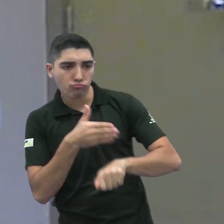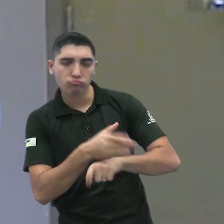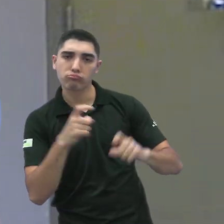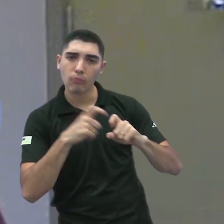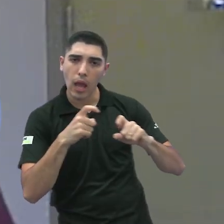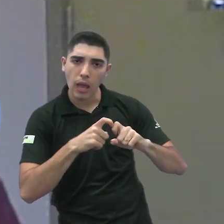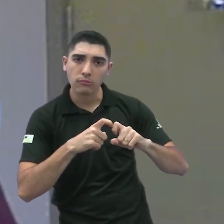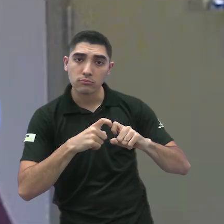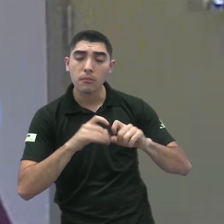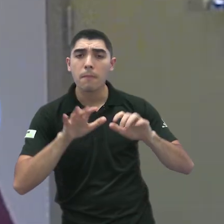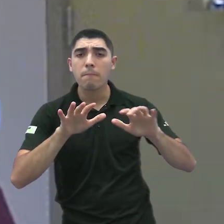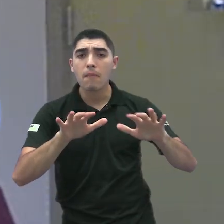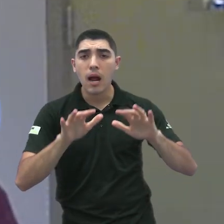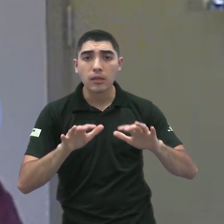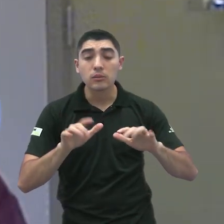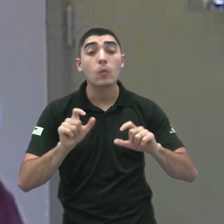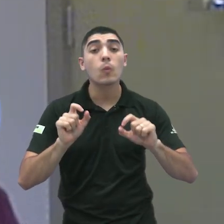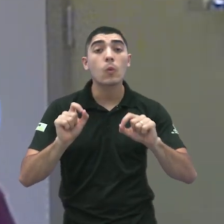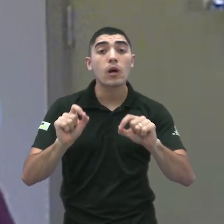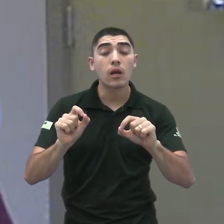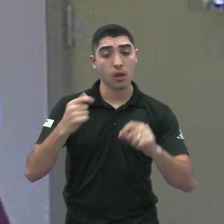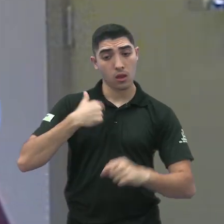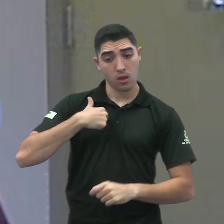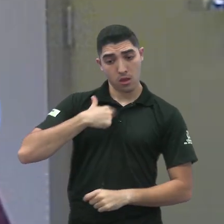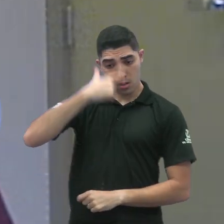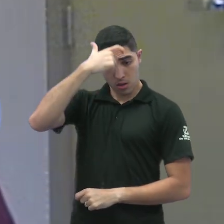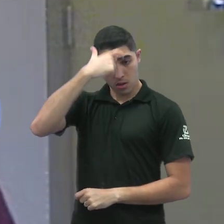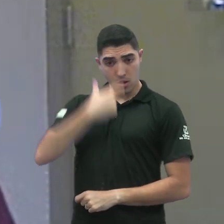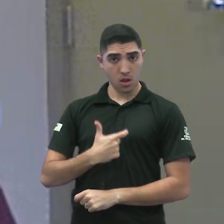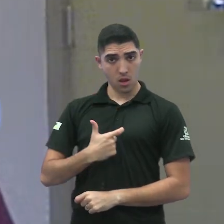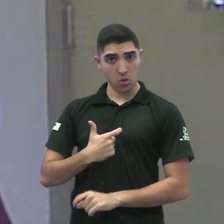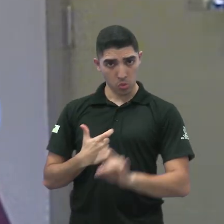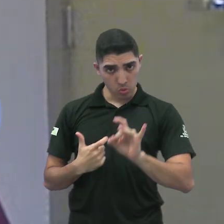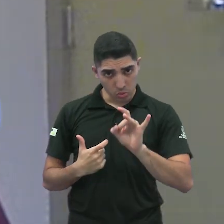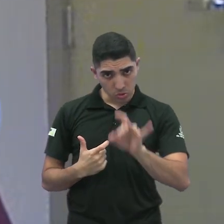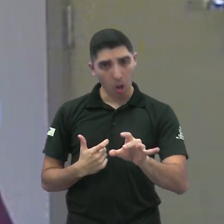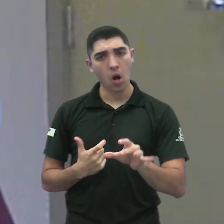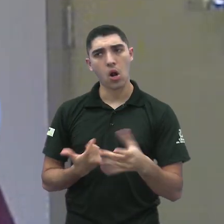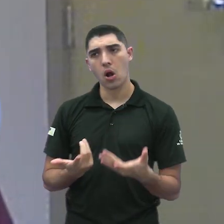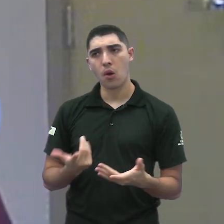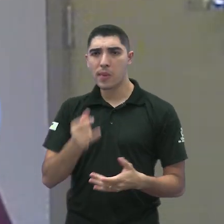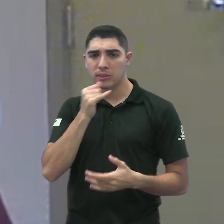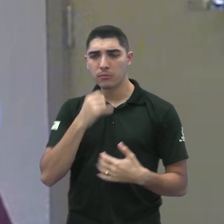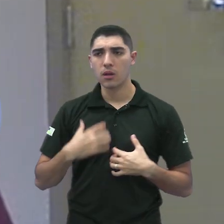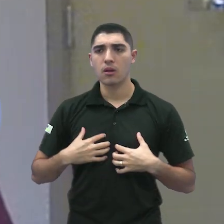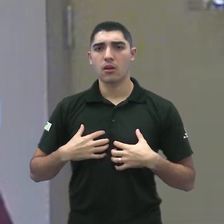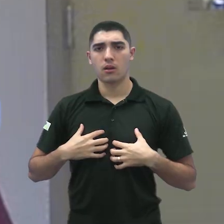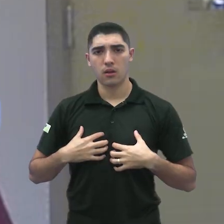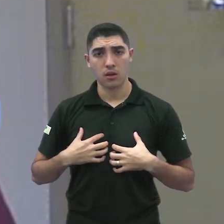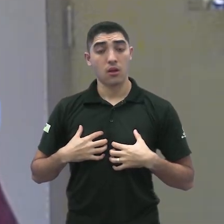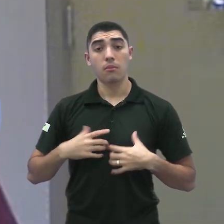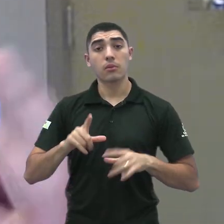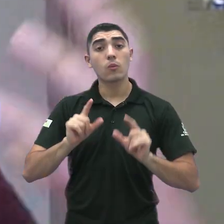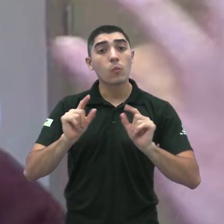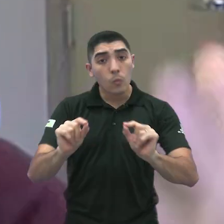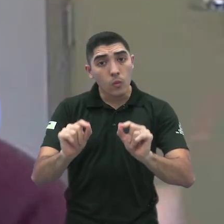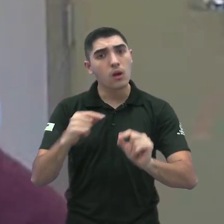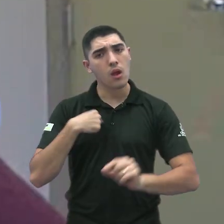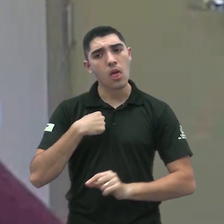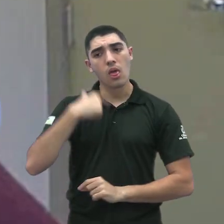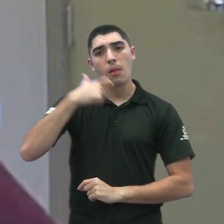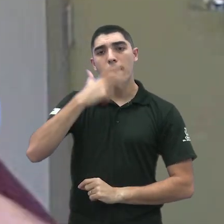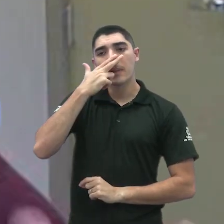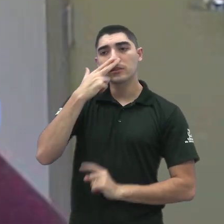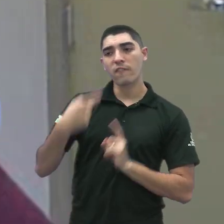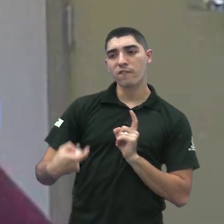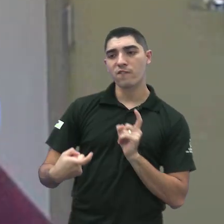acompanhamento, mas do que vale a gente trabalhar como um indivíduo, né, só trabalhando ali aquela doença respiratória, se a gente